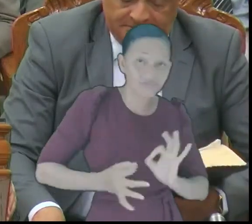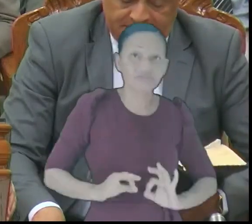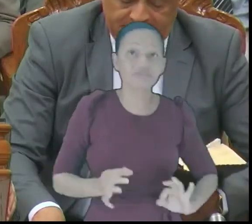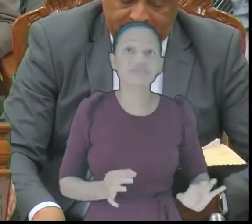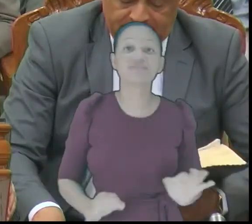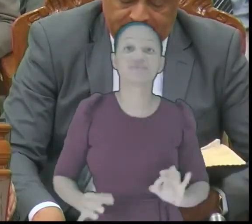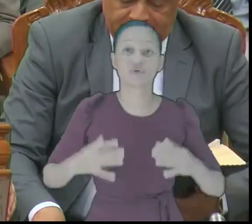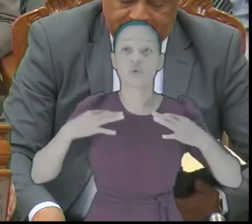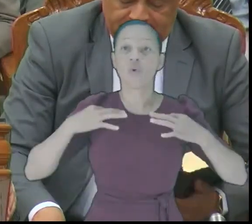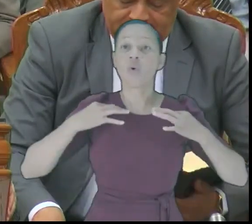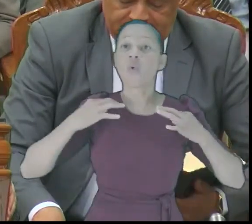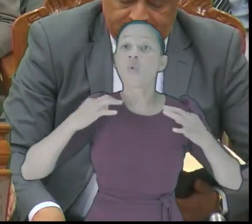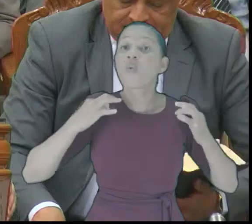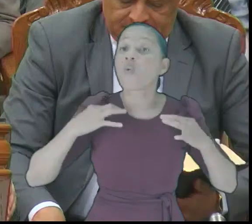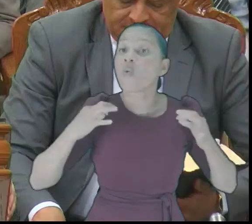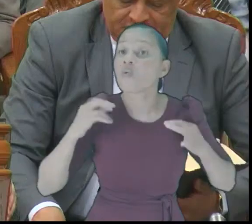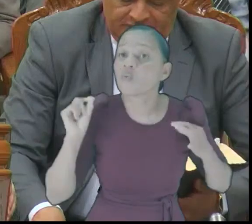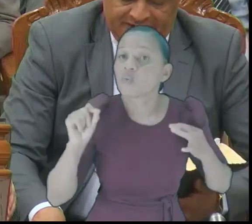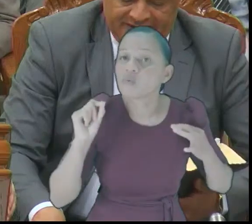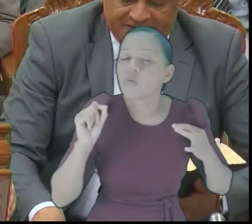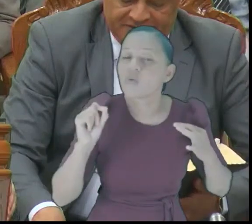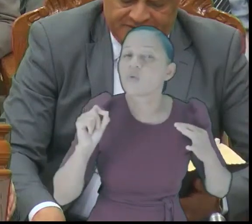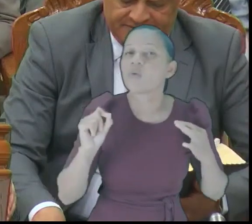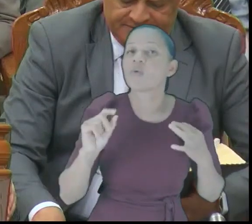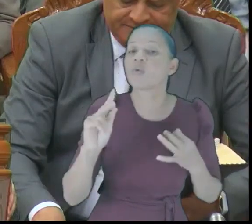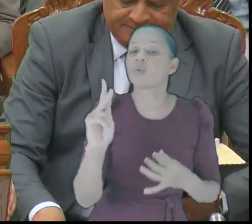em traje o que, irmão?